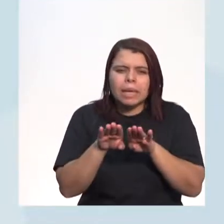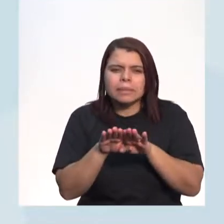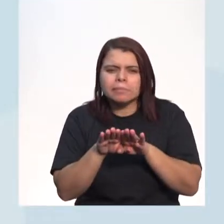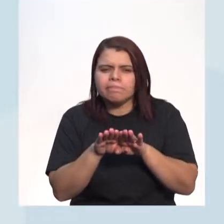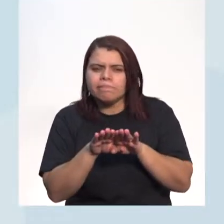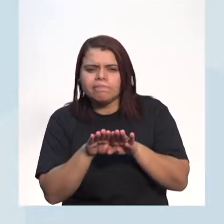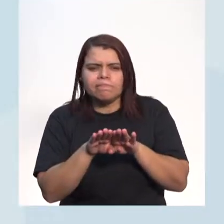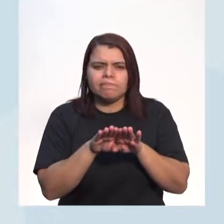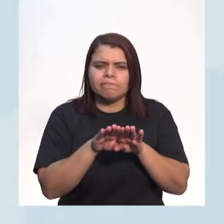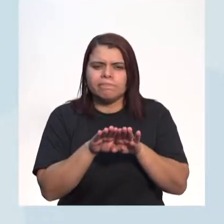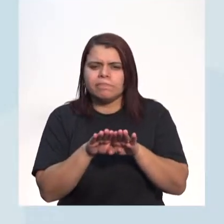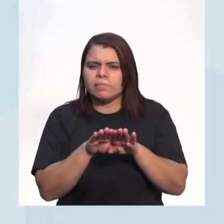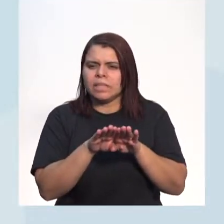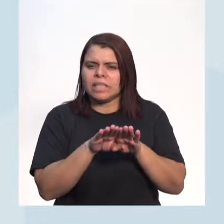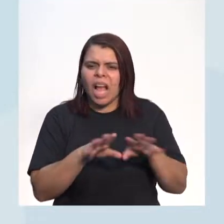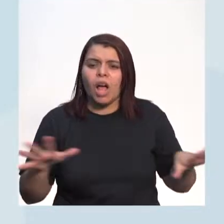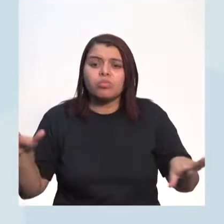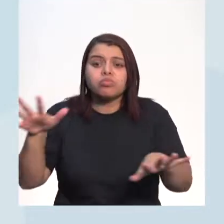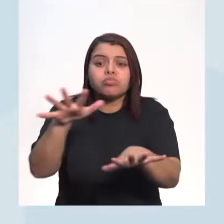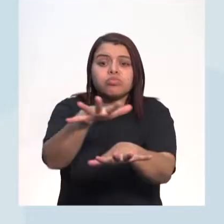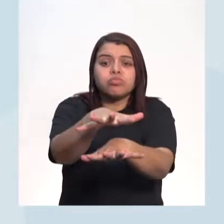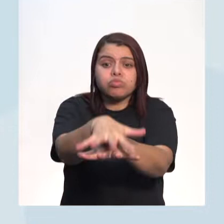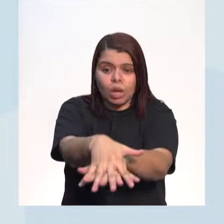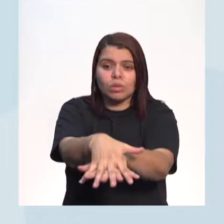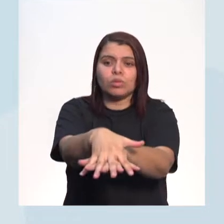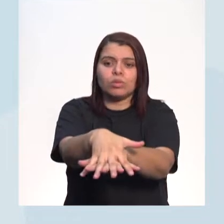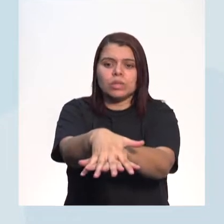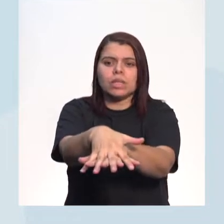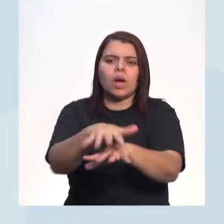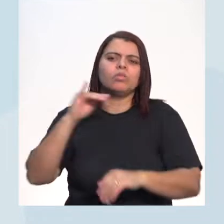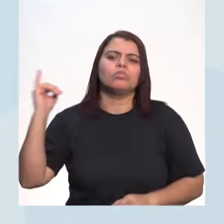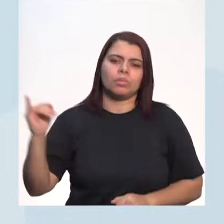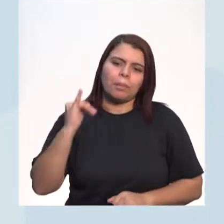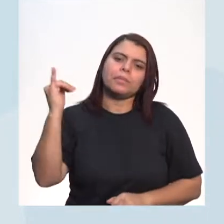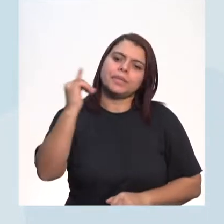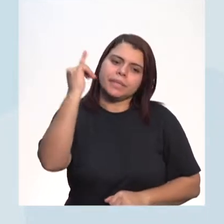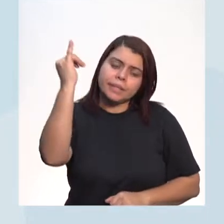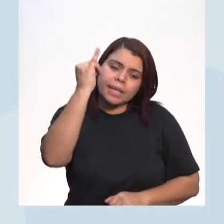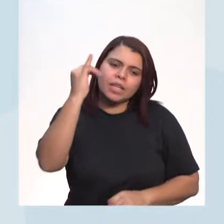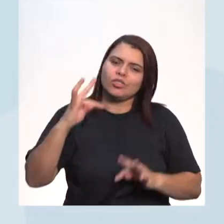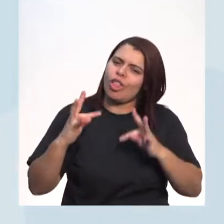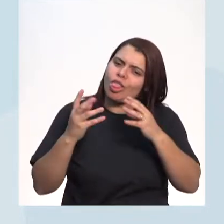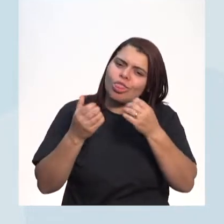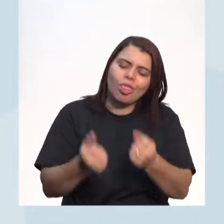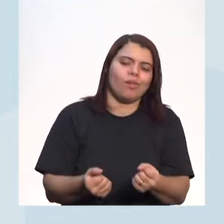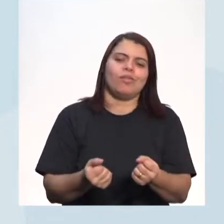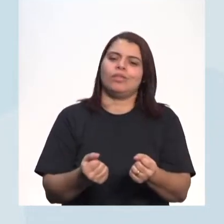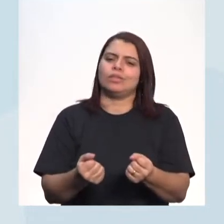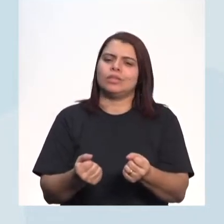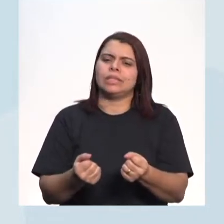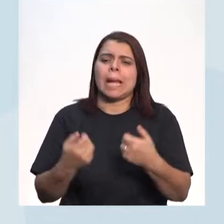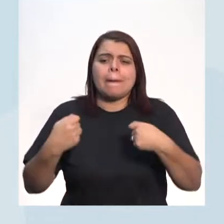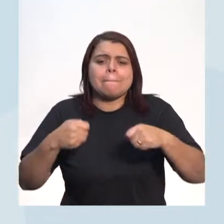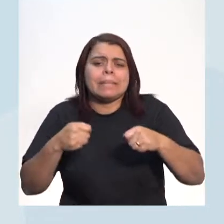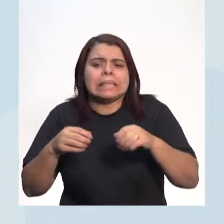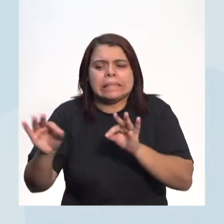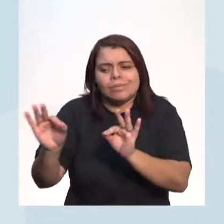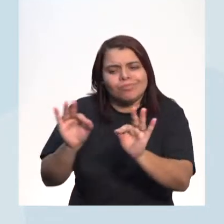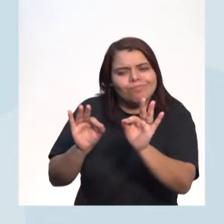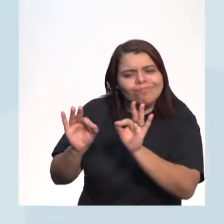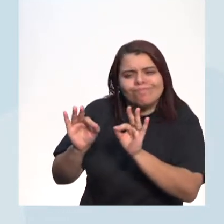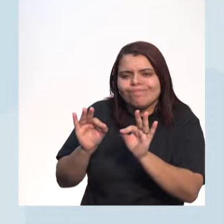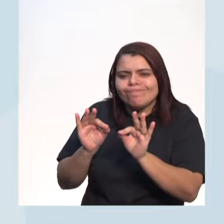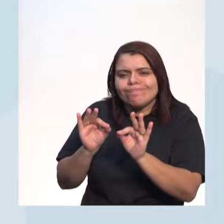essa questão da inclusão, né, que sempre é uma preocupação de todos nós, e exige um cuidado, uma atenção